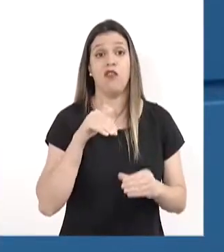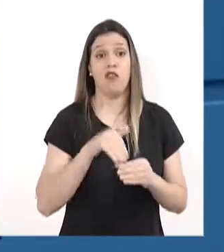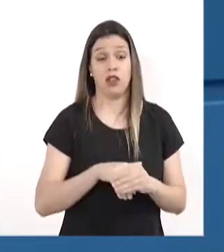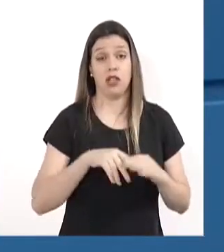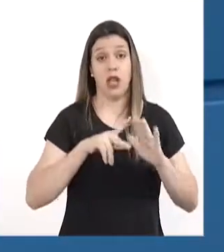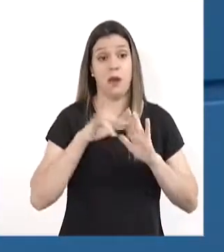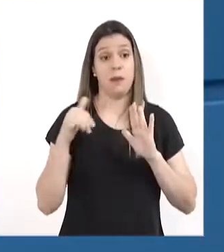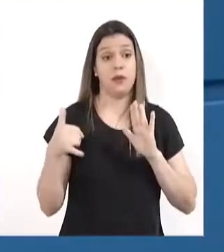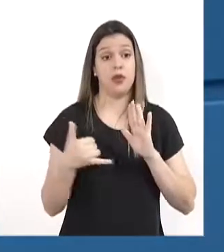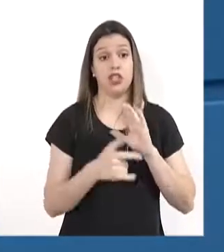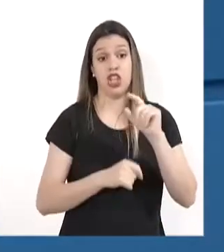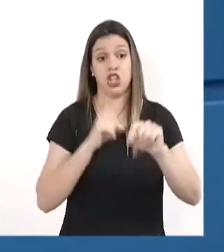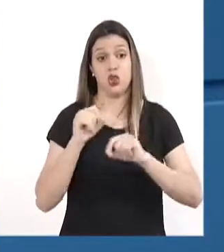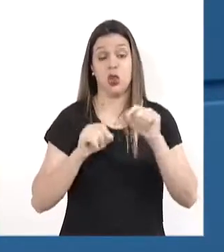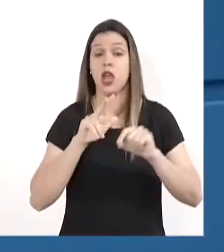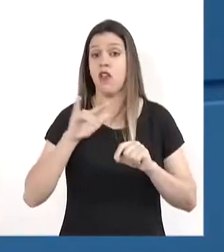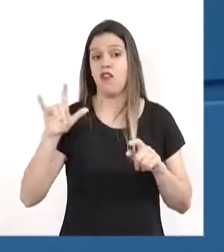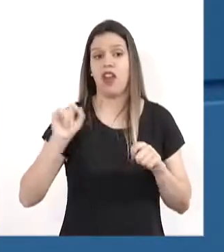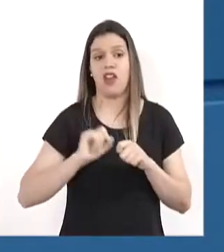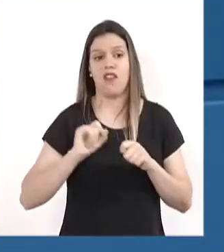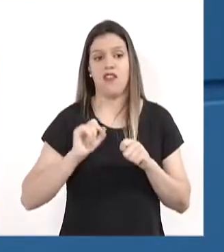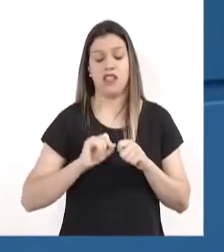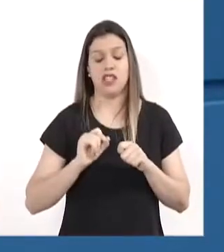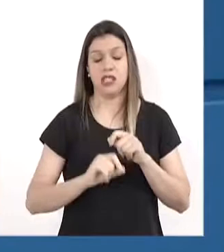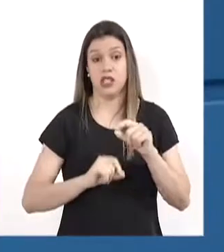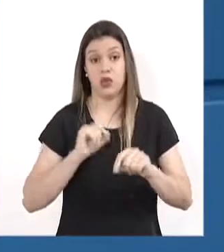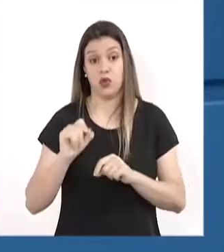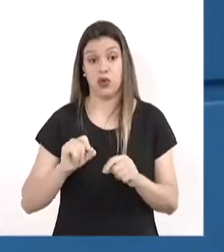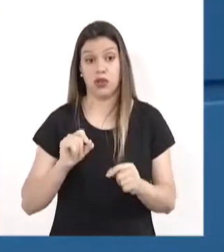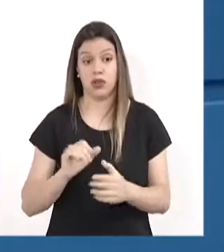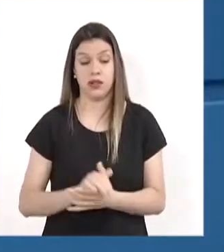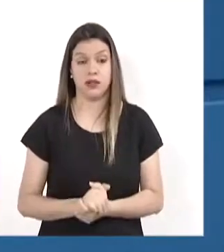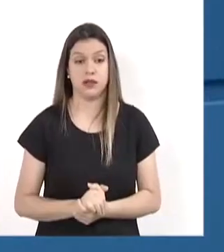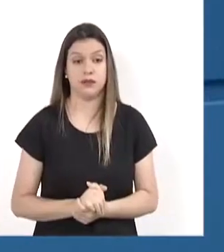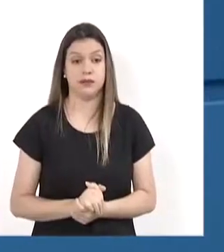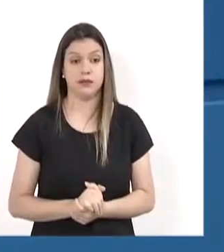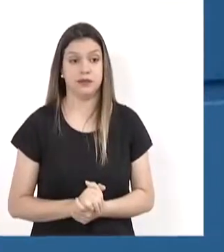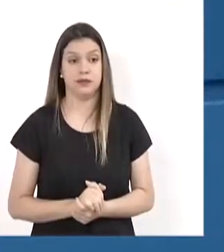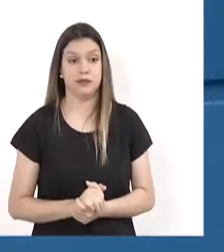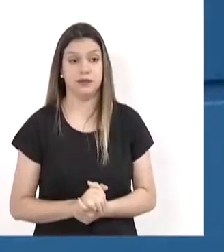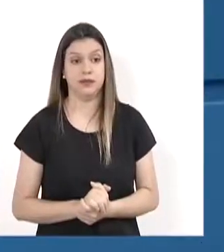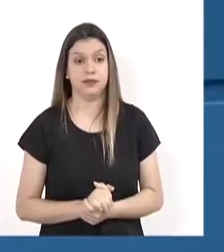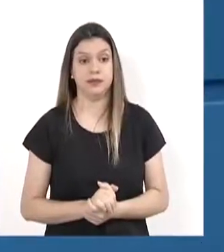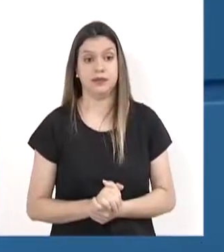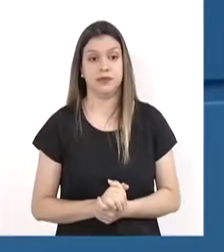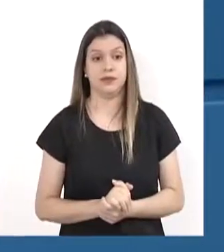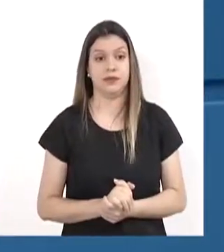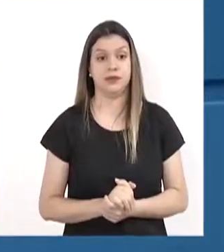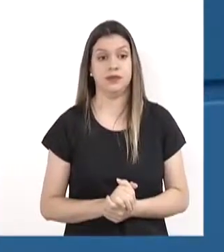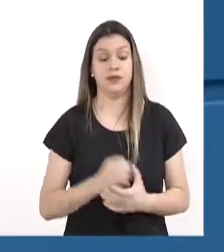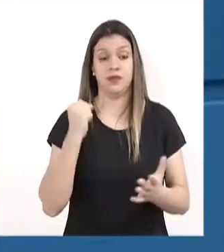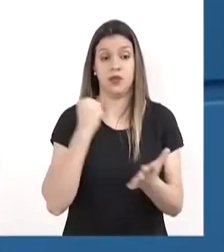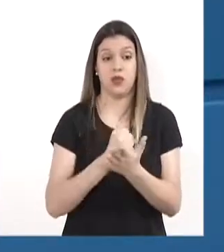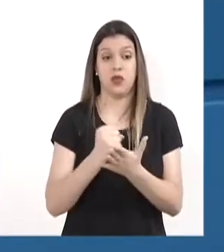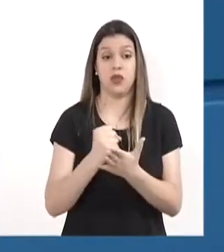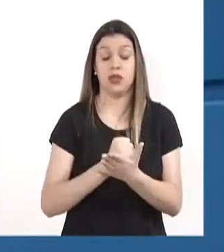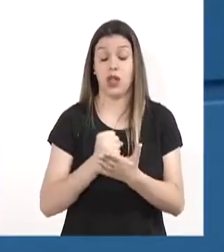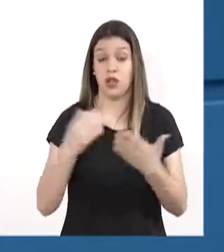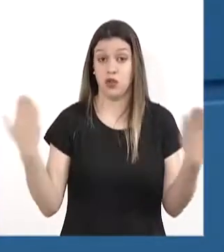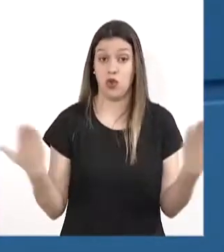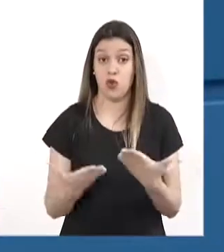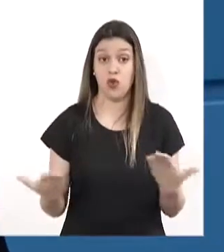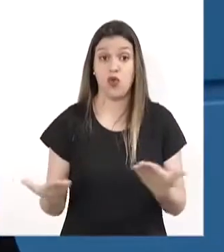vai fazer de acordo com a concessão e de acordo com o contrato vigente hoje. Se os